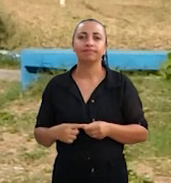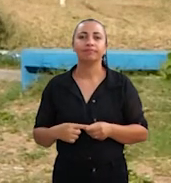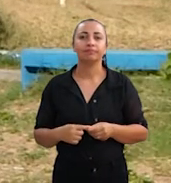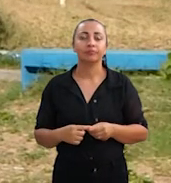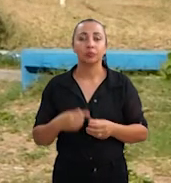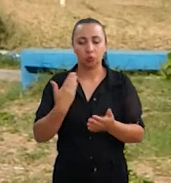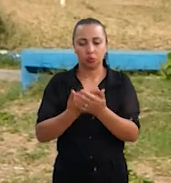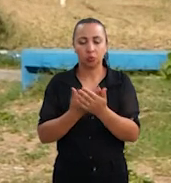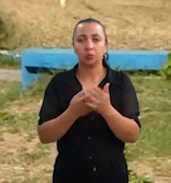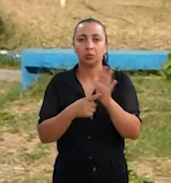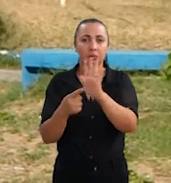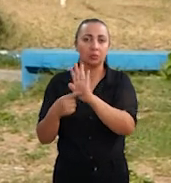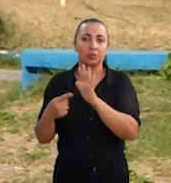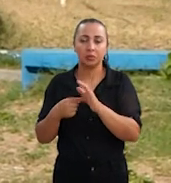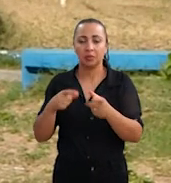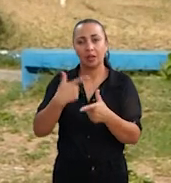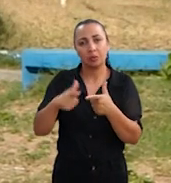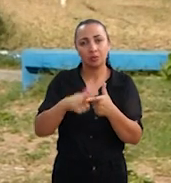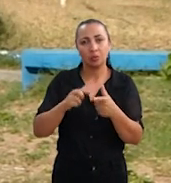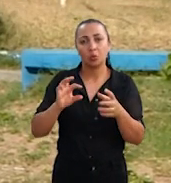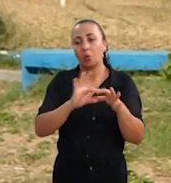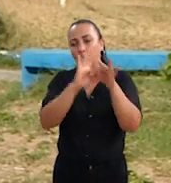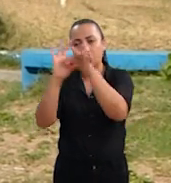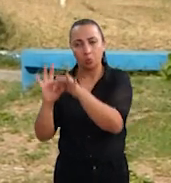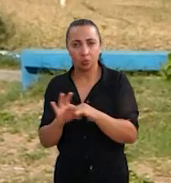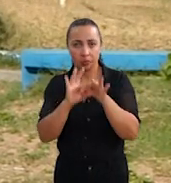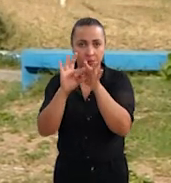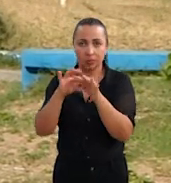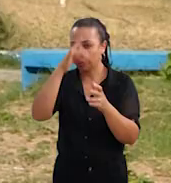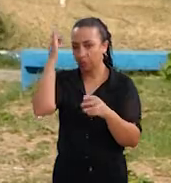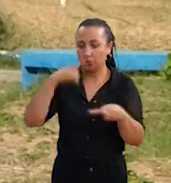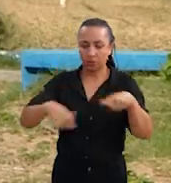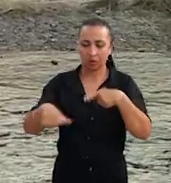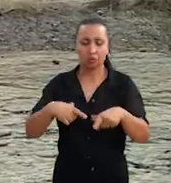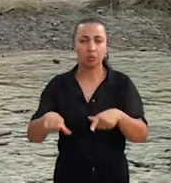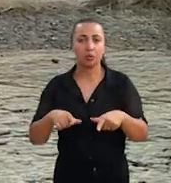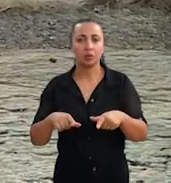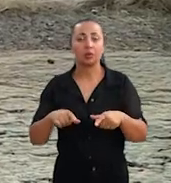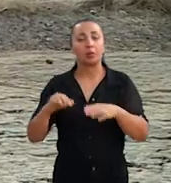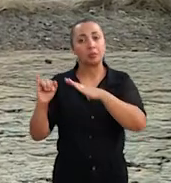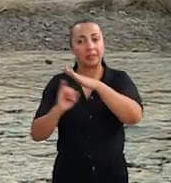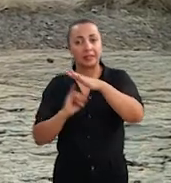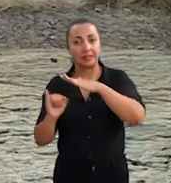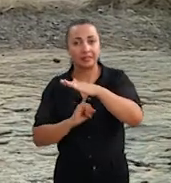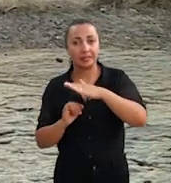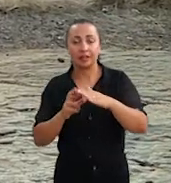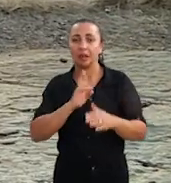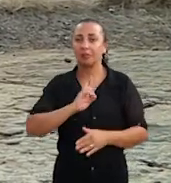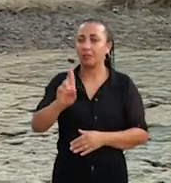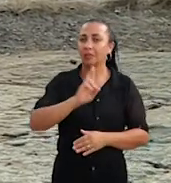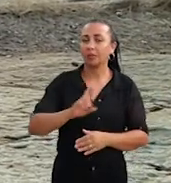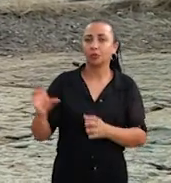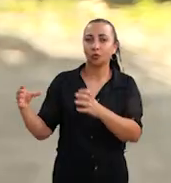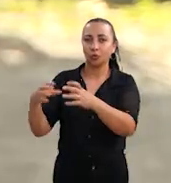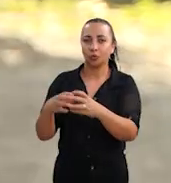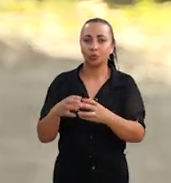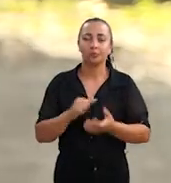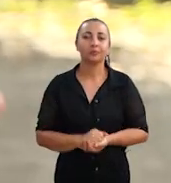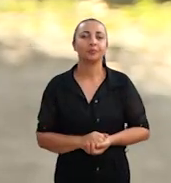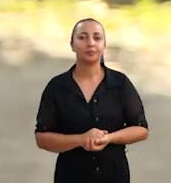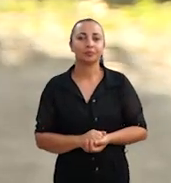estudo também revela que a crise induziu a união dos trabalhadores em torno das entidades representativas de classe.